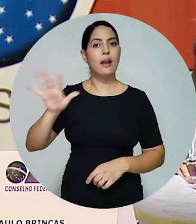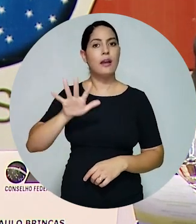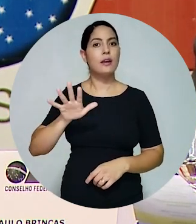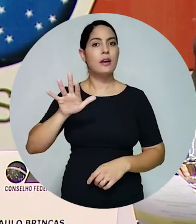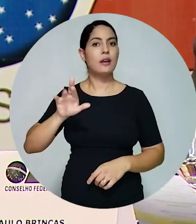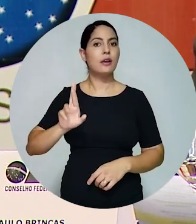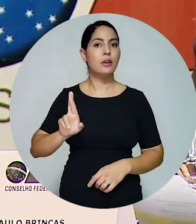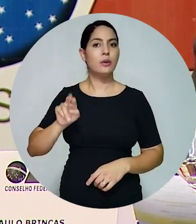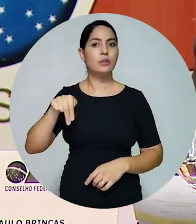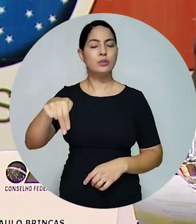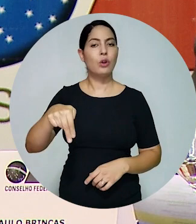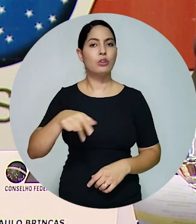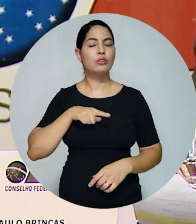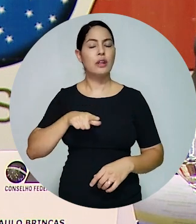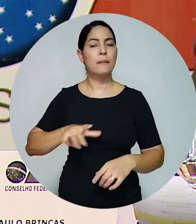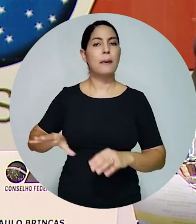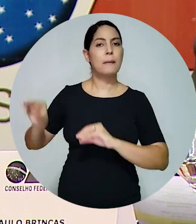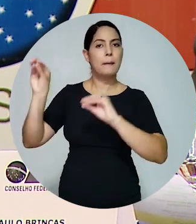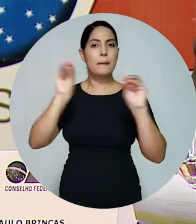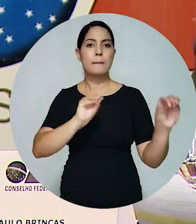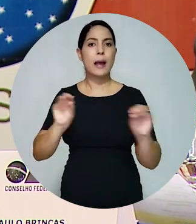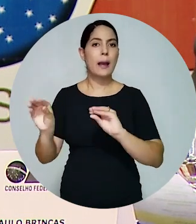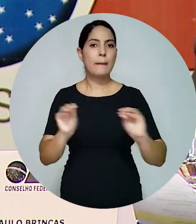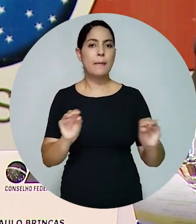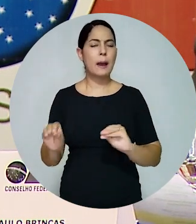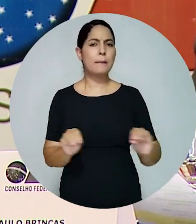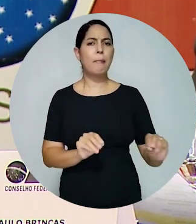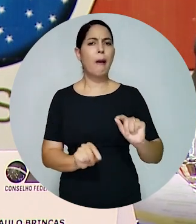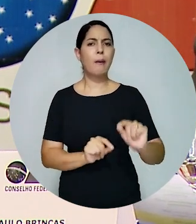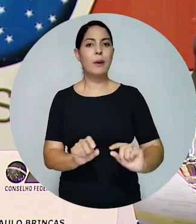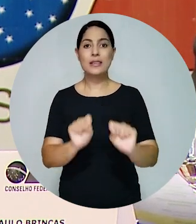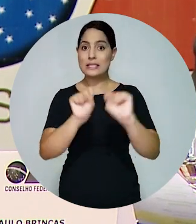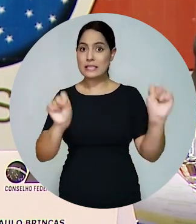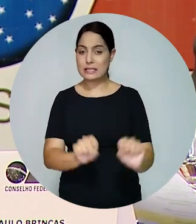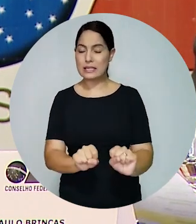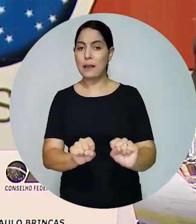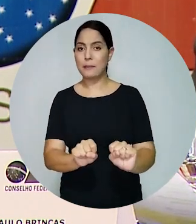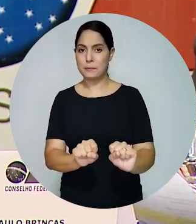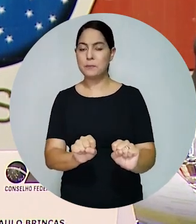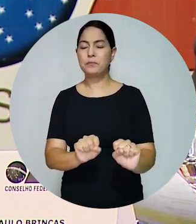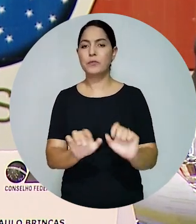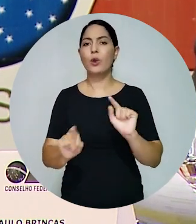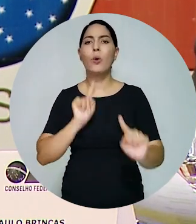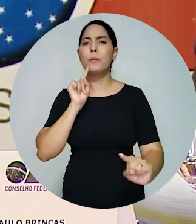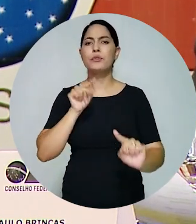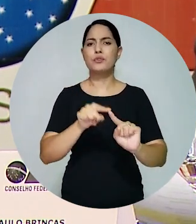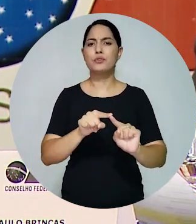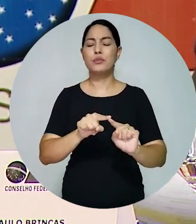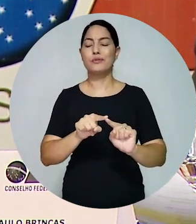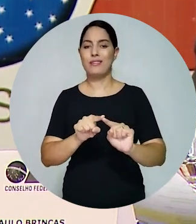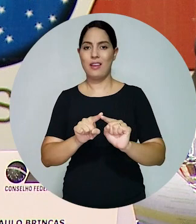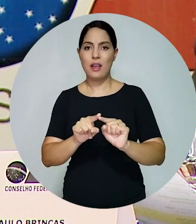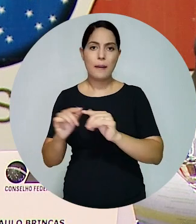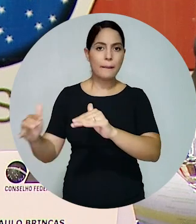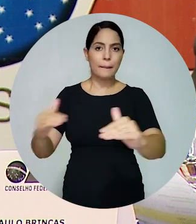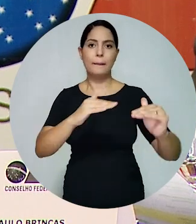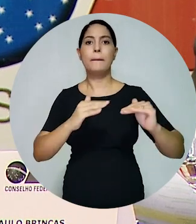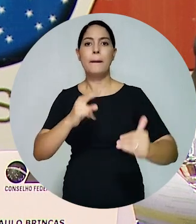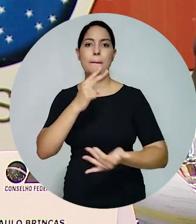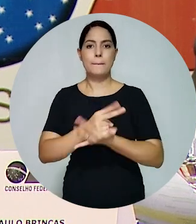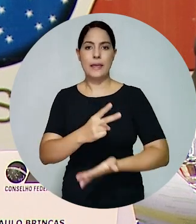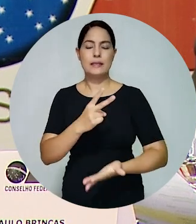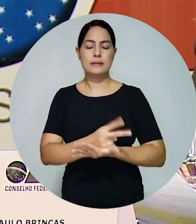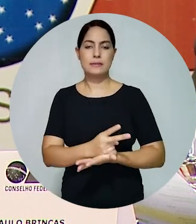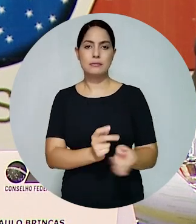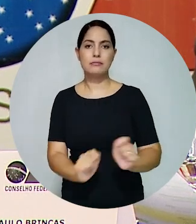trabalhar com a migração dos sistemas. E por que com a migração dos sistemas? Porque nós temos um desafio muito grande, é colocar todos na mesma